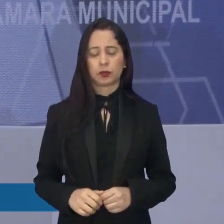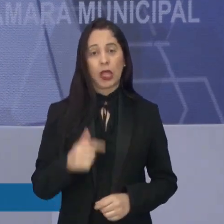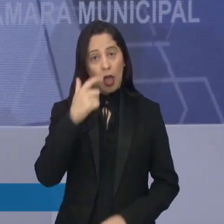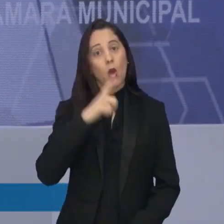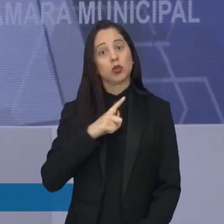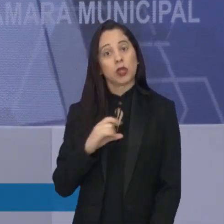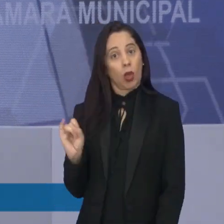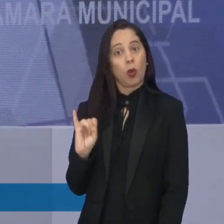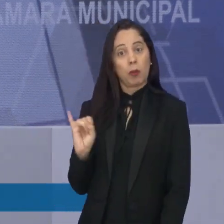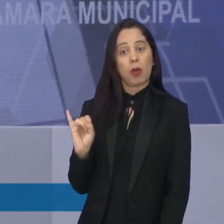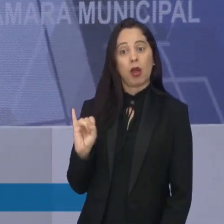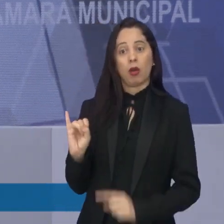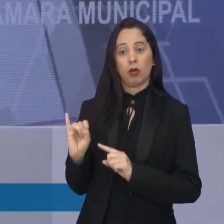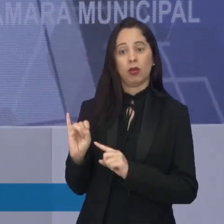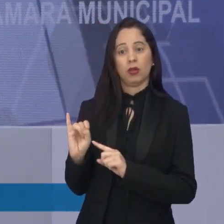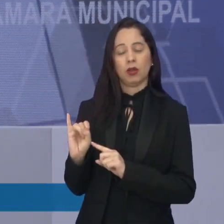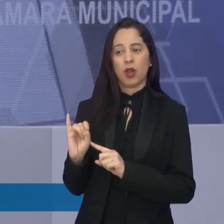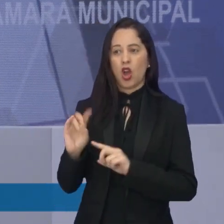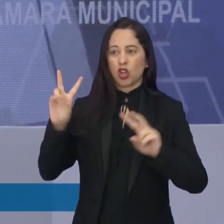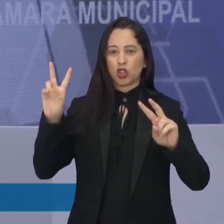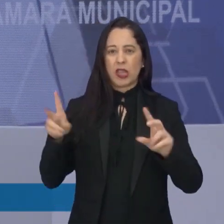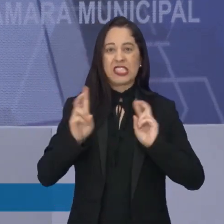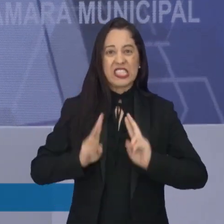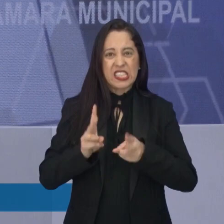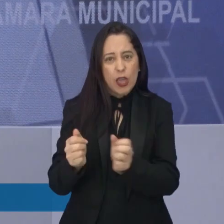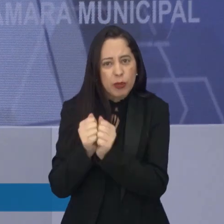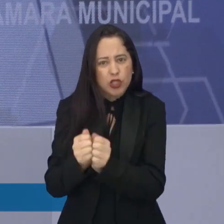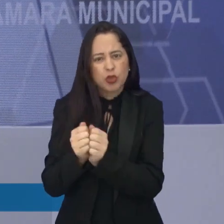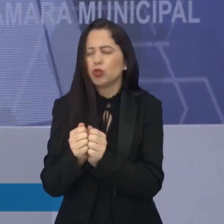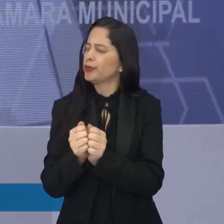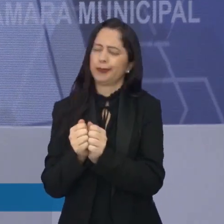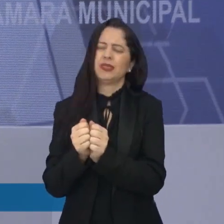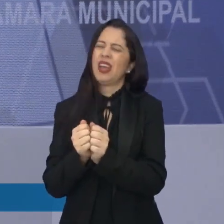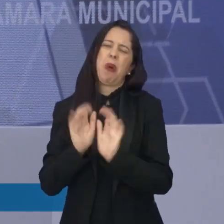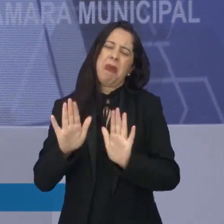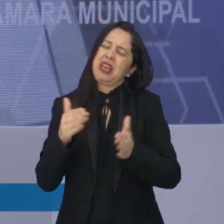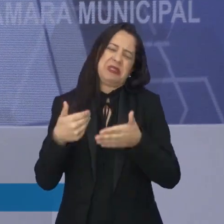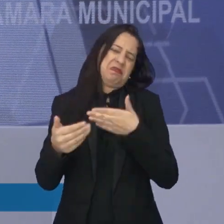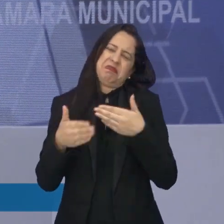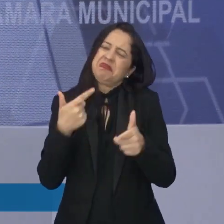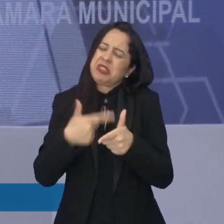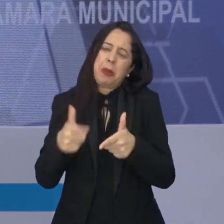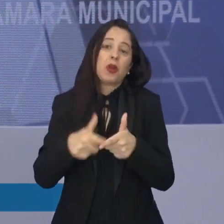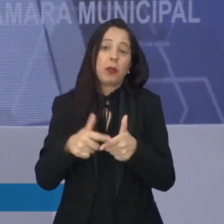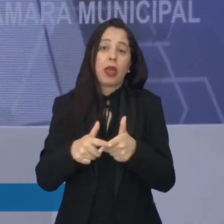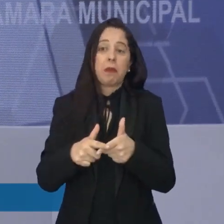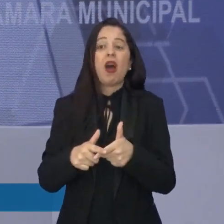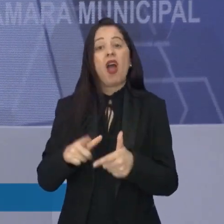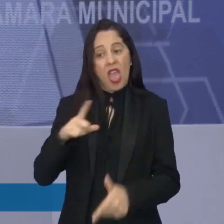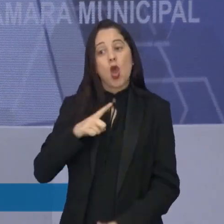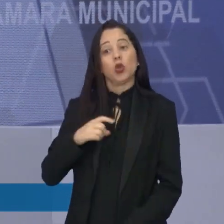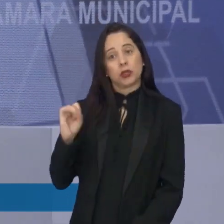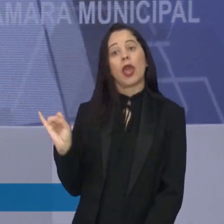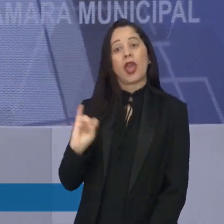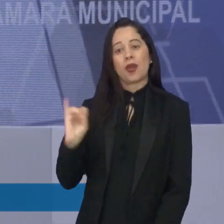irmão, não nos vemos muito, mas não importa. Eu tenho um irmão que vai pelos campos enquanto